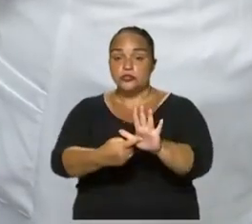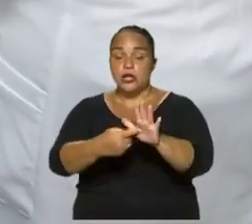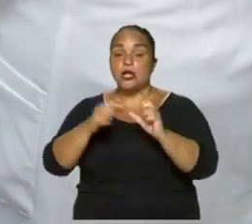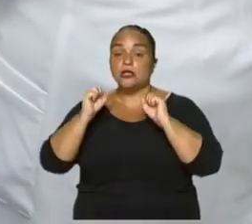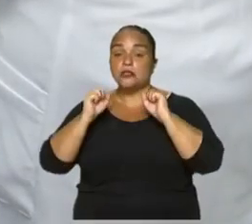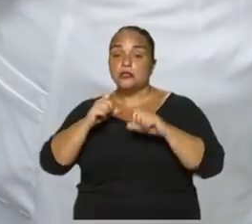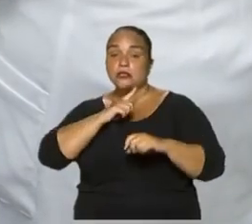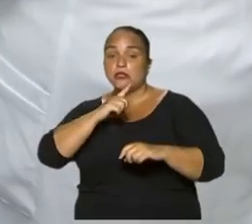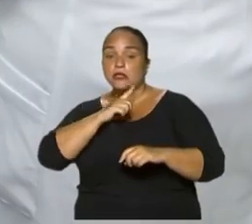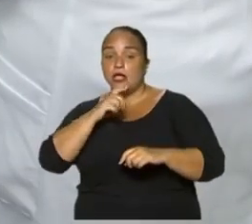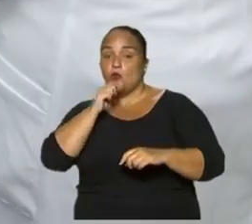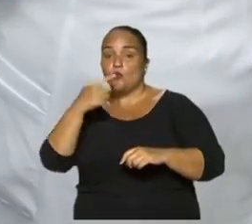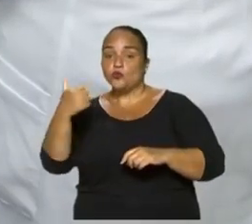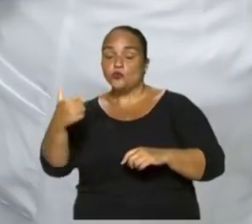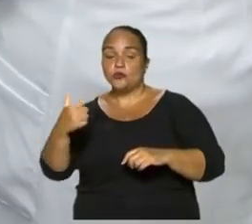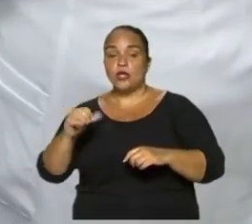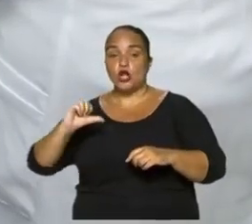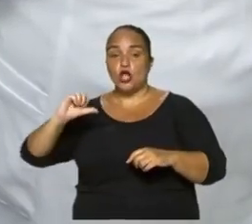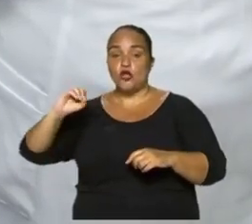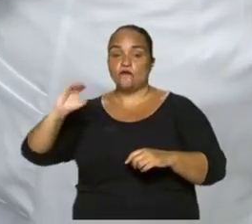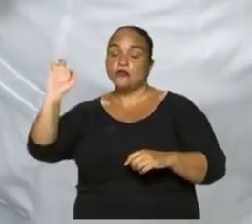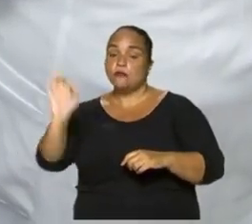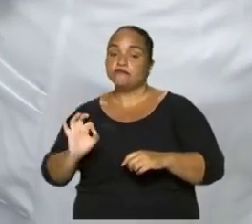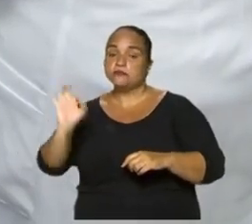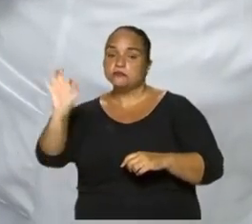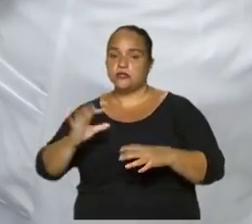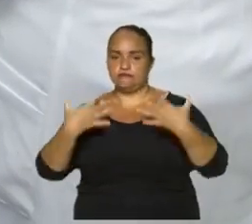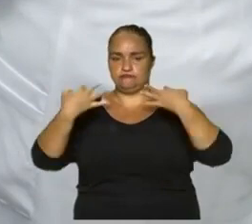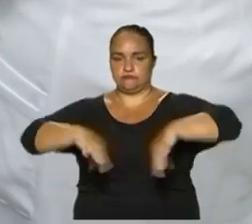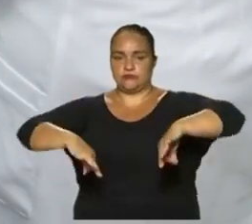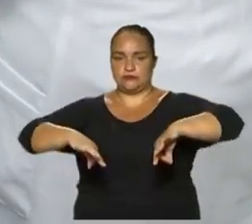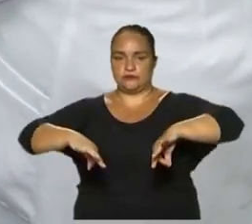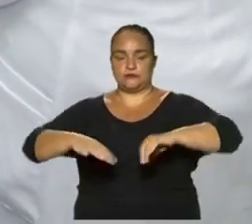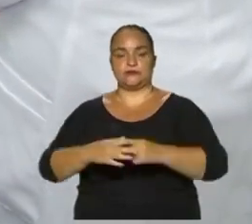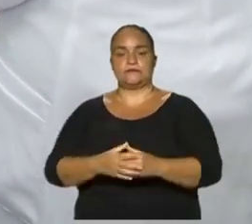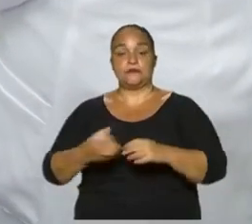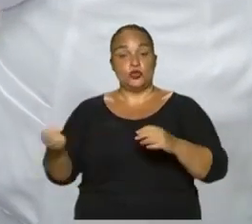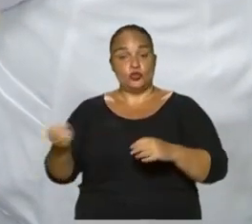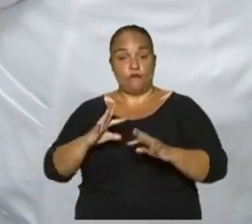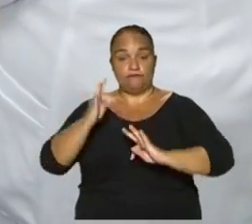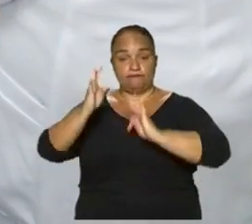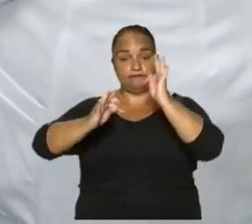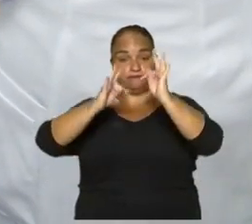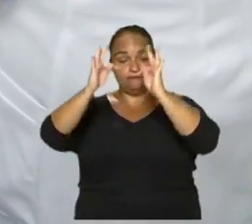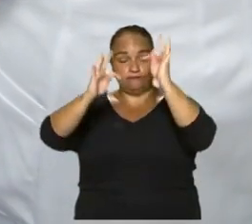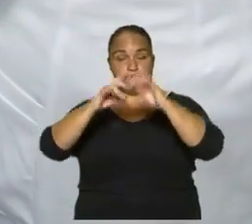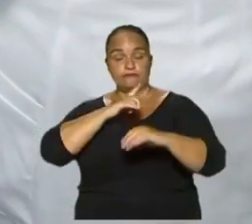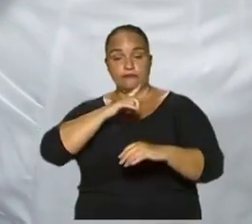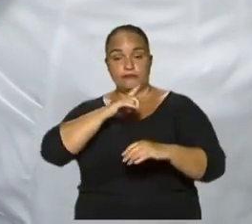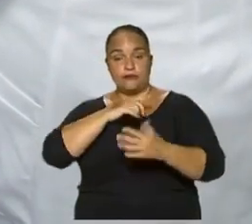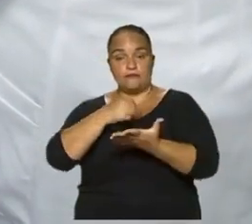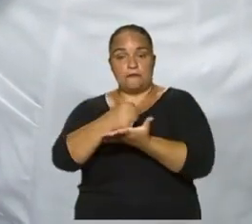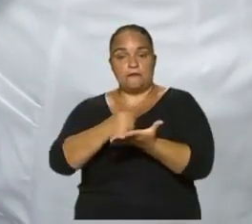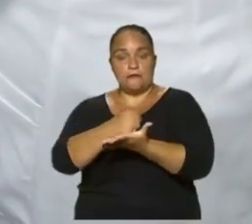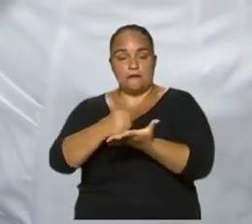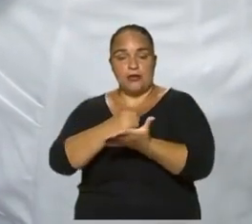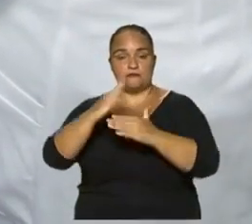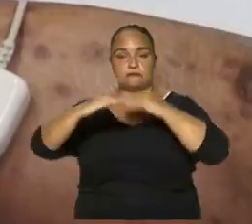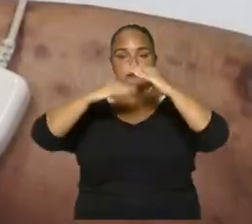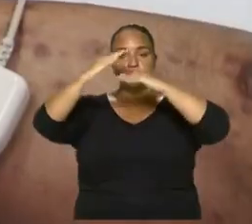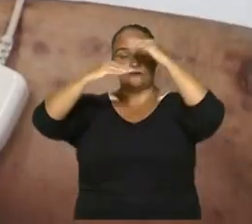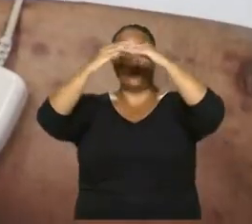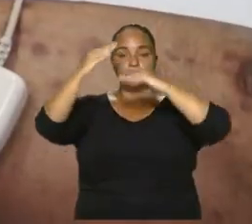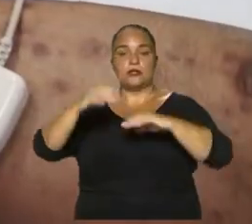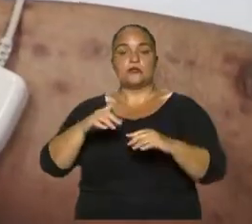probabilidade da infecção com mais de 90% de acerto. A nova tecnologia deve servir de base para o desenvolvimento